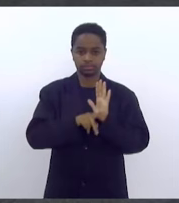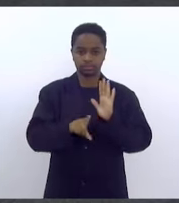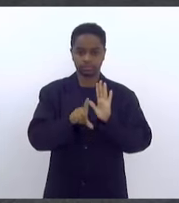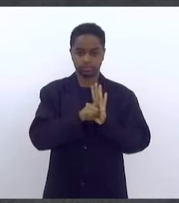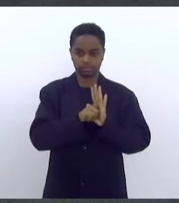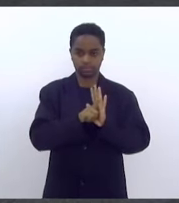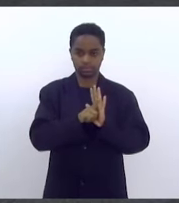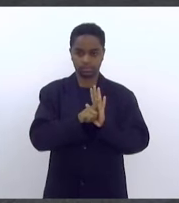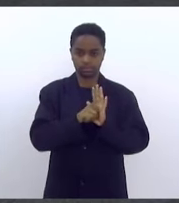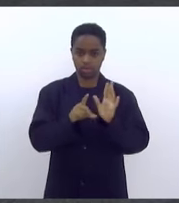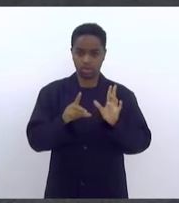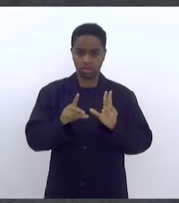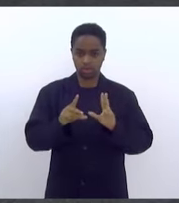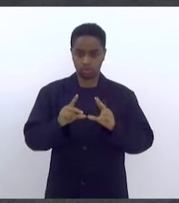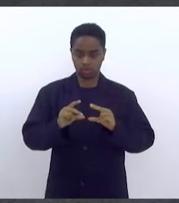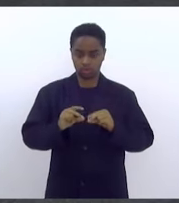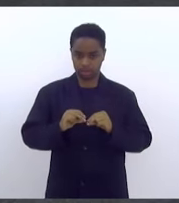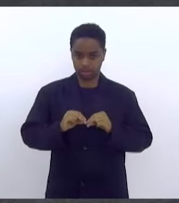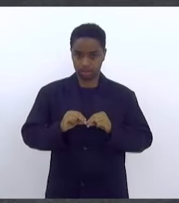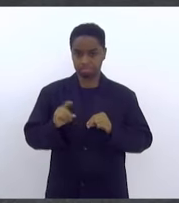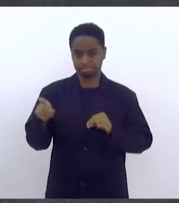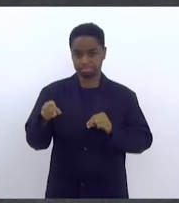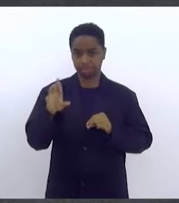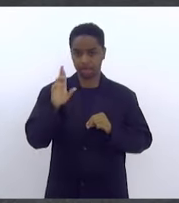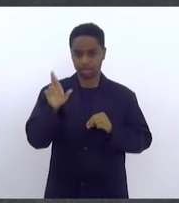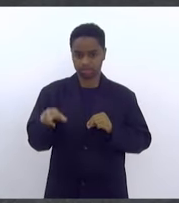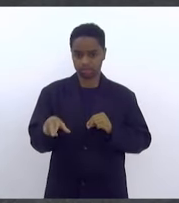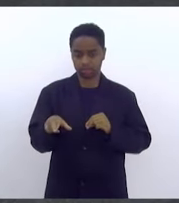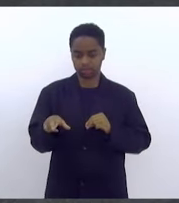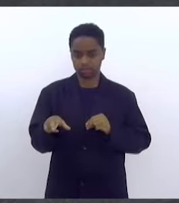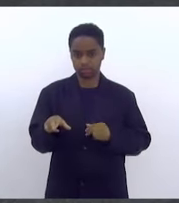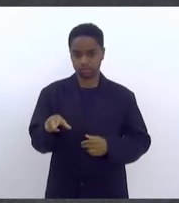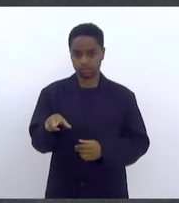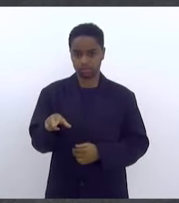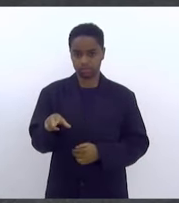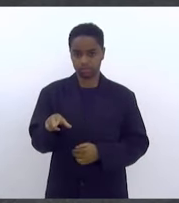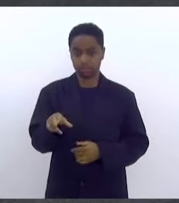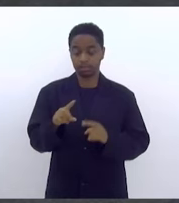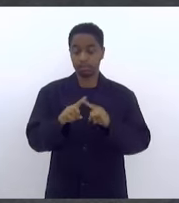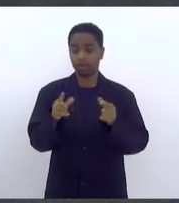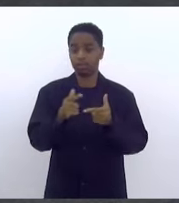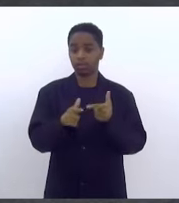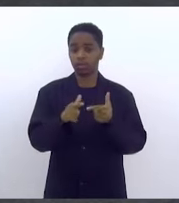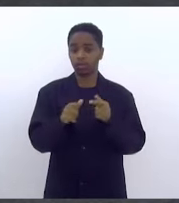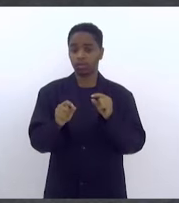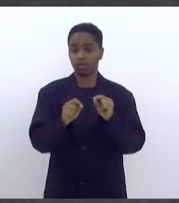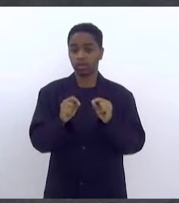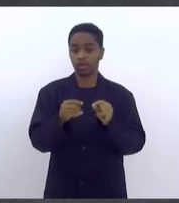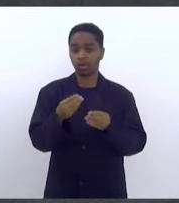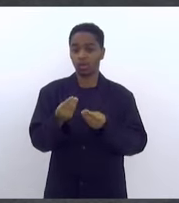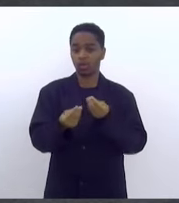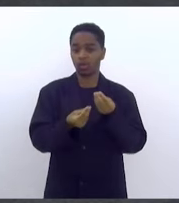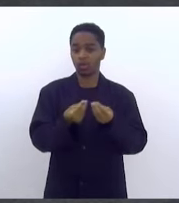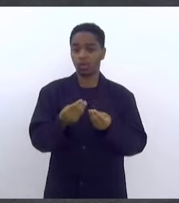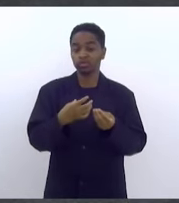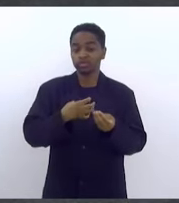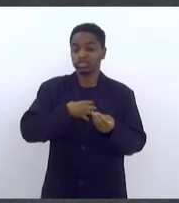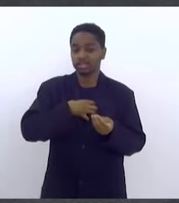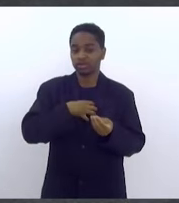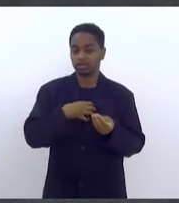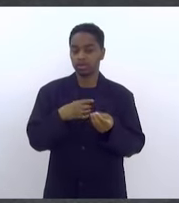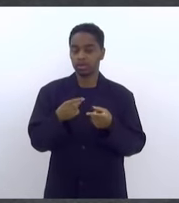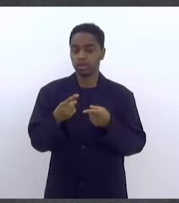mérito, o deputado Ratinho tem toda a razão. O problema é na forma, senhora presidente, porque